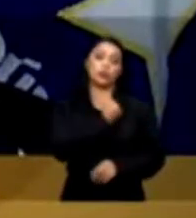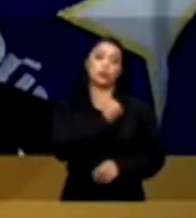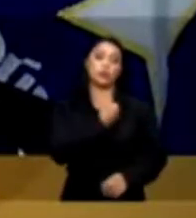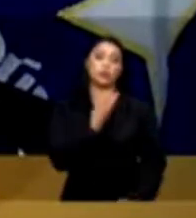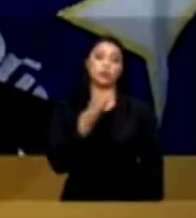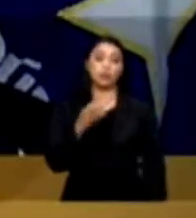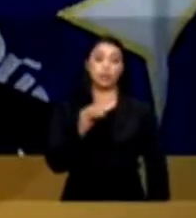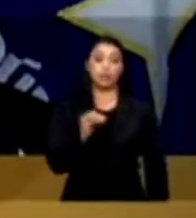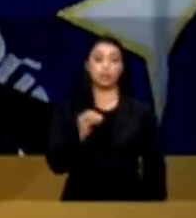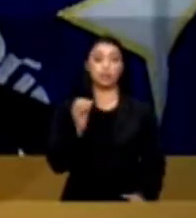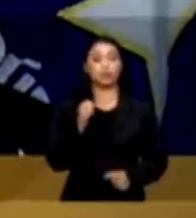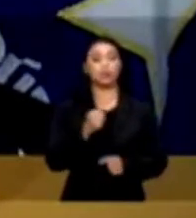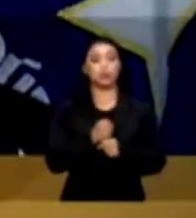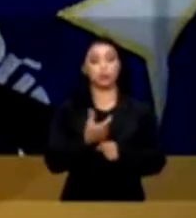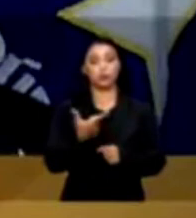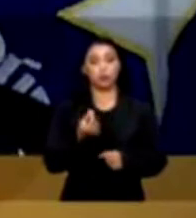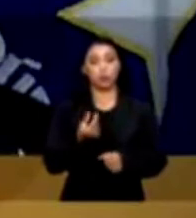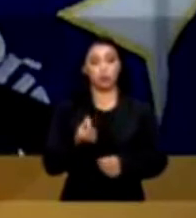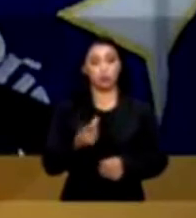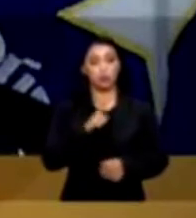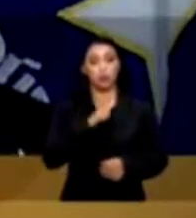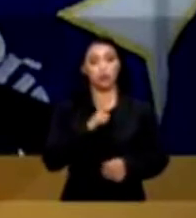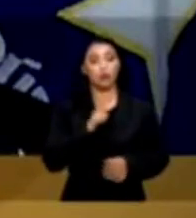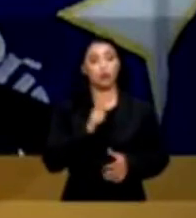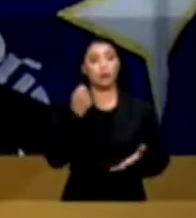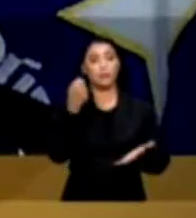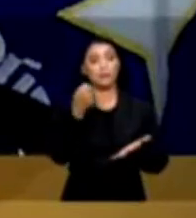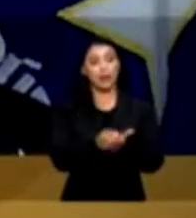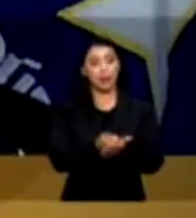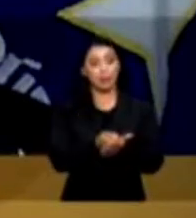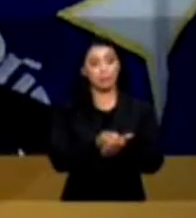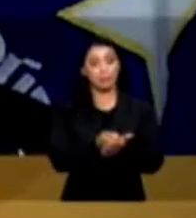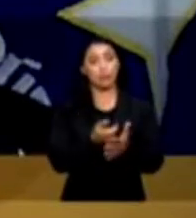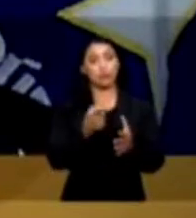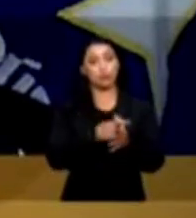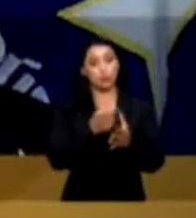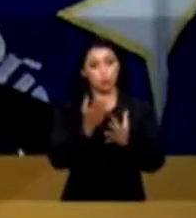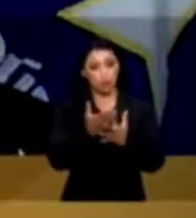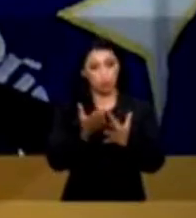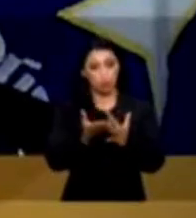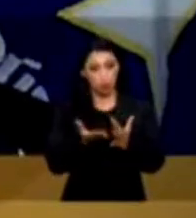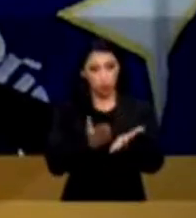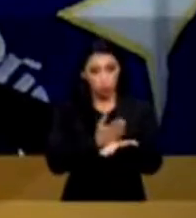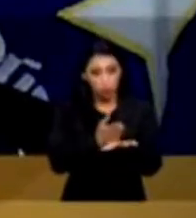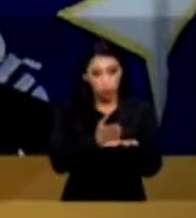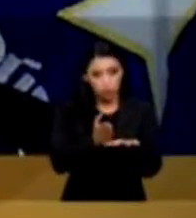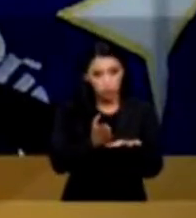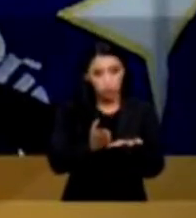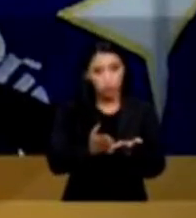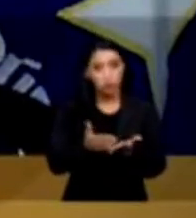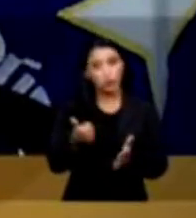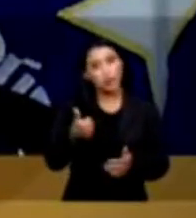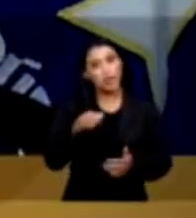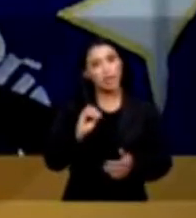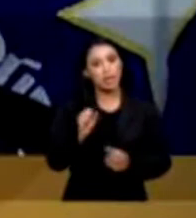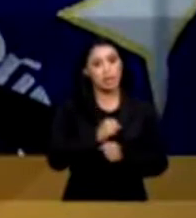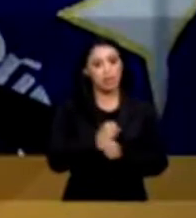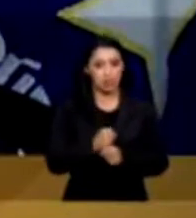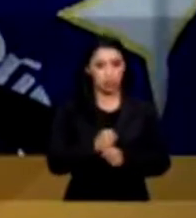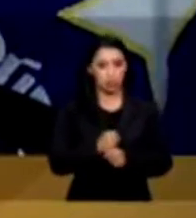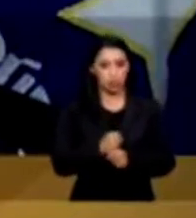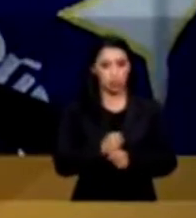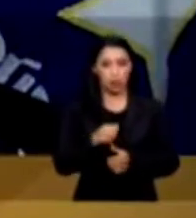constitucional estabelece a possibilidade de liquidação parcelada de precatórios no prazo máximo de 10 anos